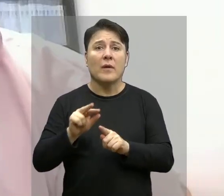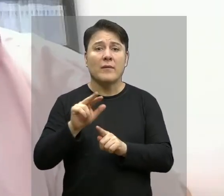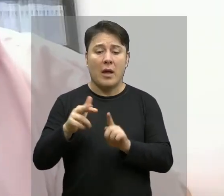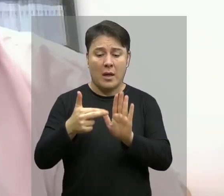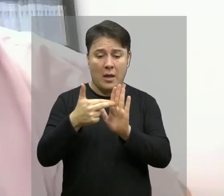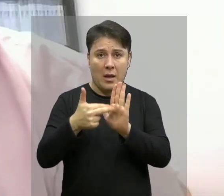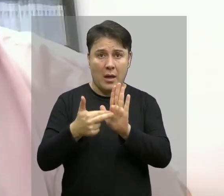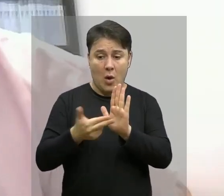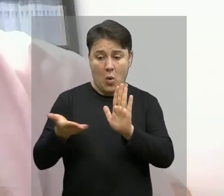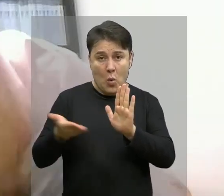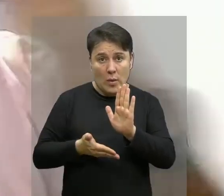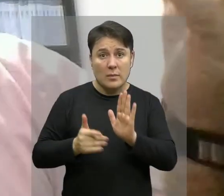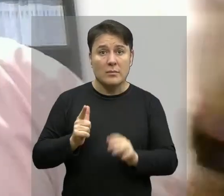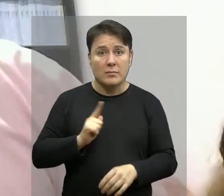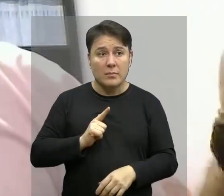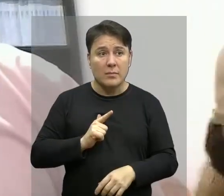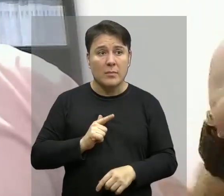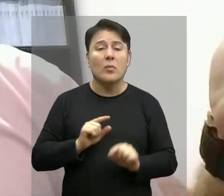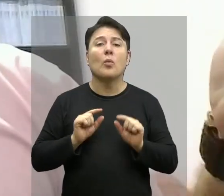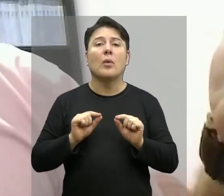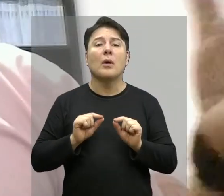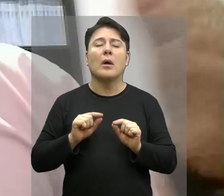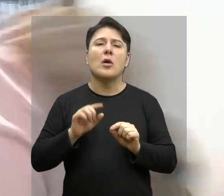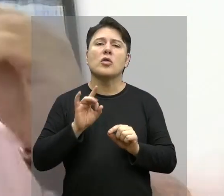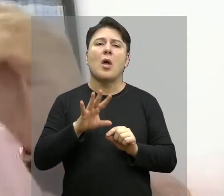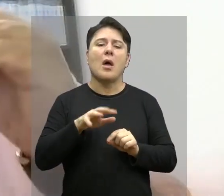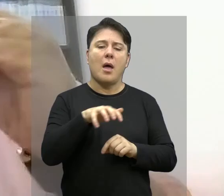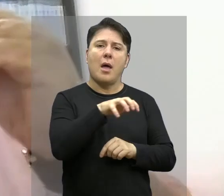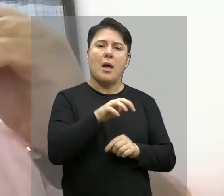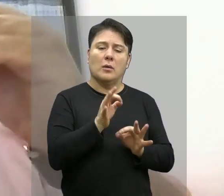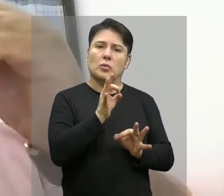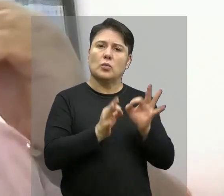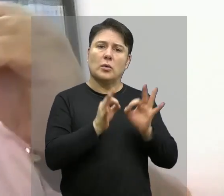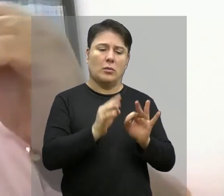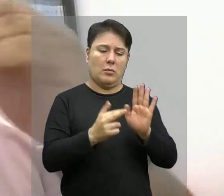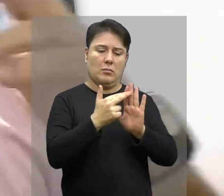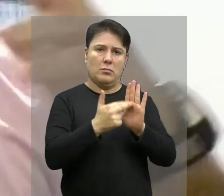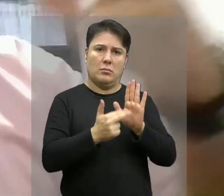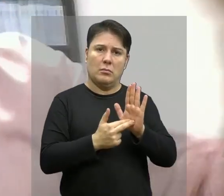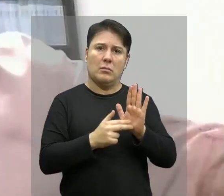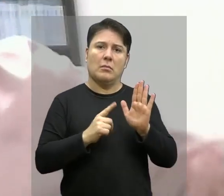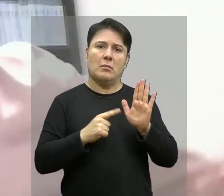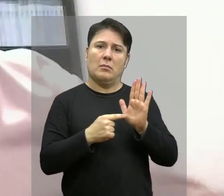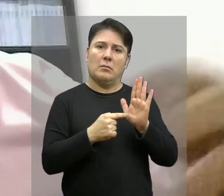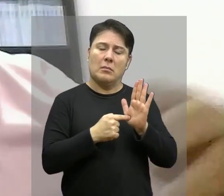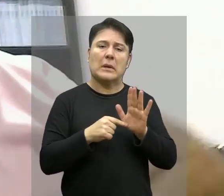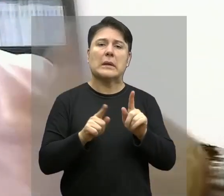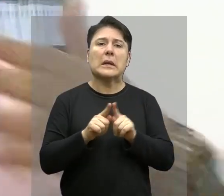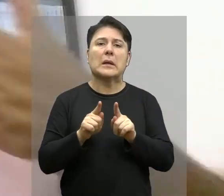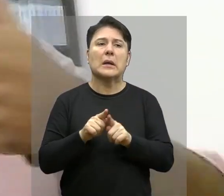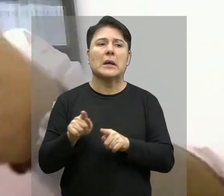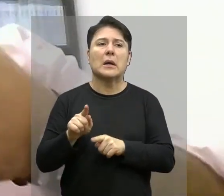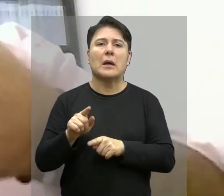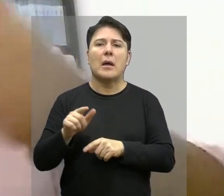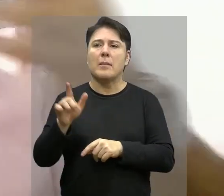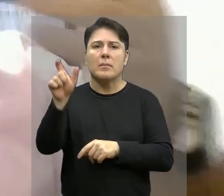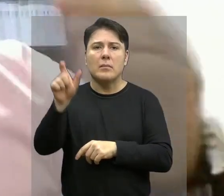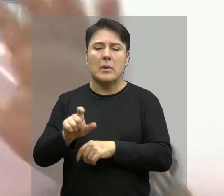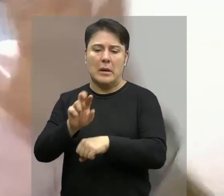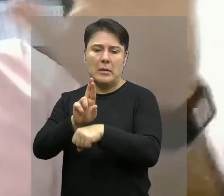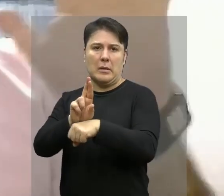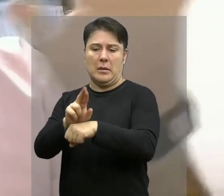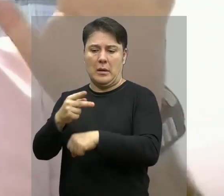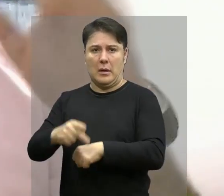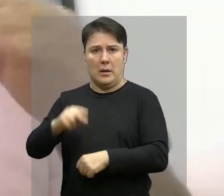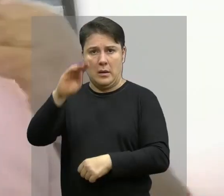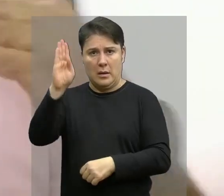está feita hoje, ela serve do ponto de vista jurídico, né? Para ter lá um ponto .br, para você ter um representante no